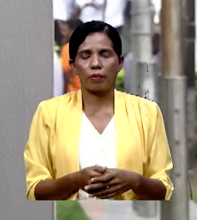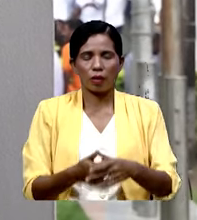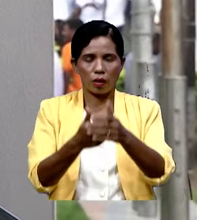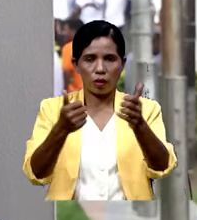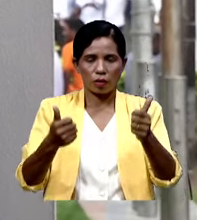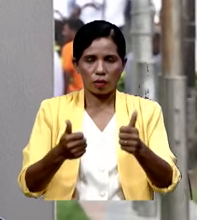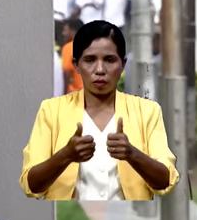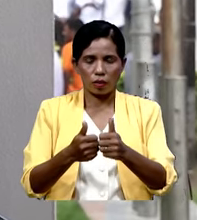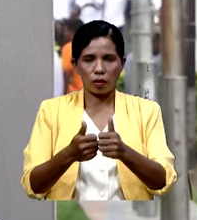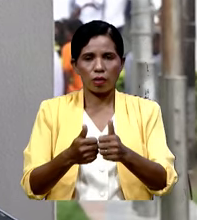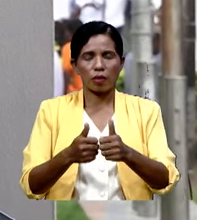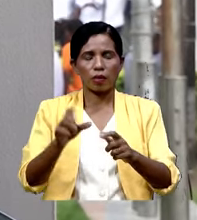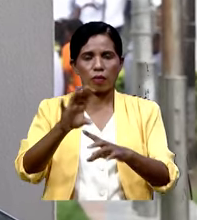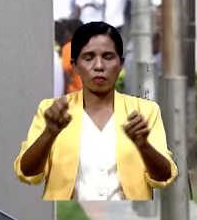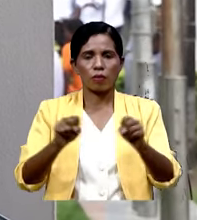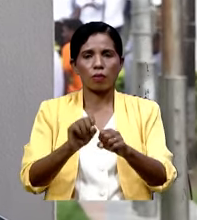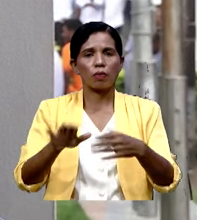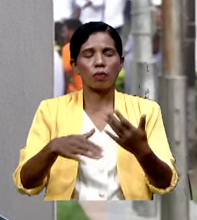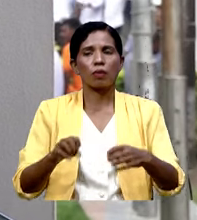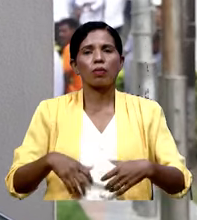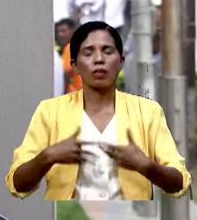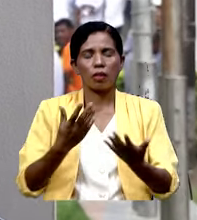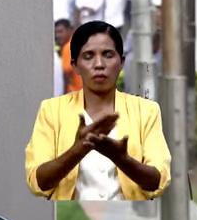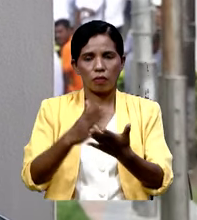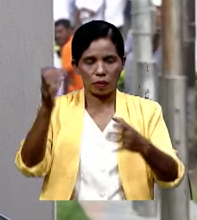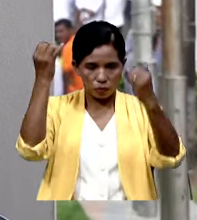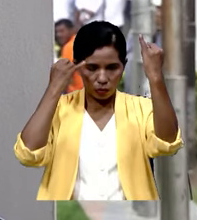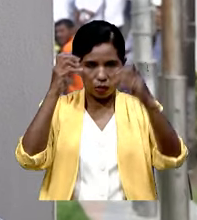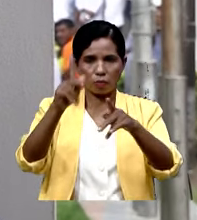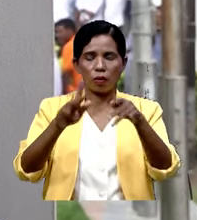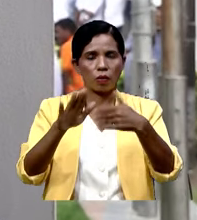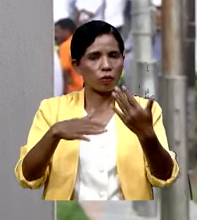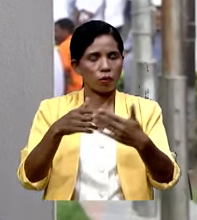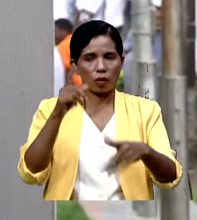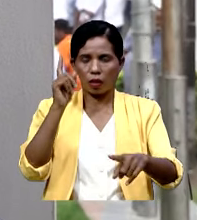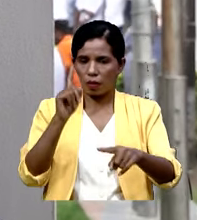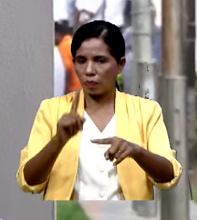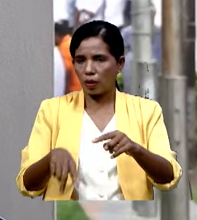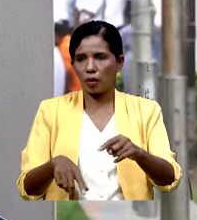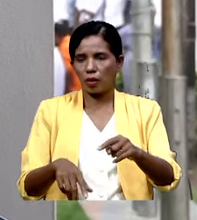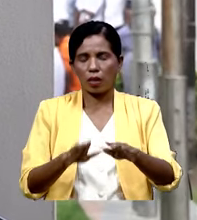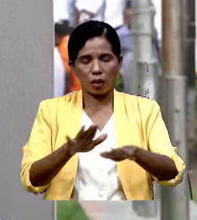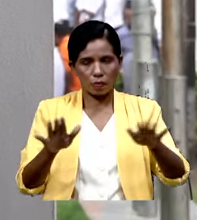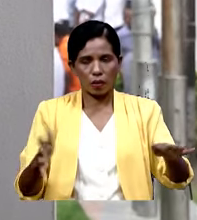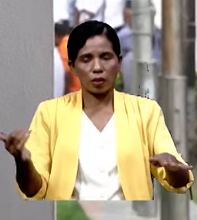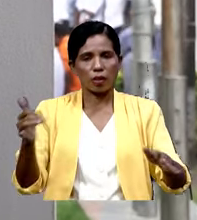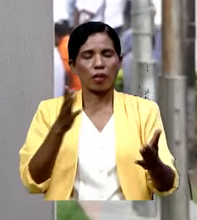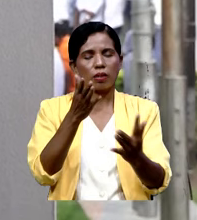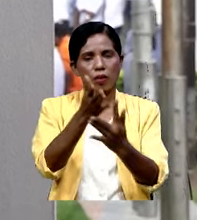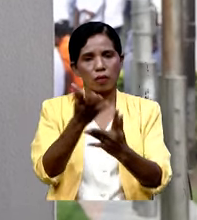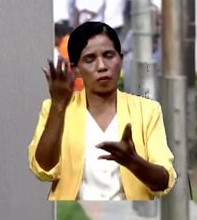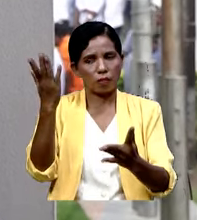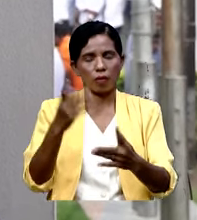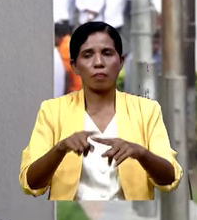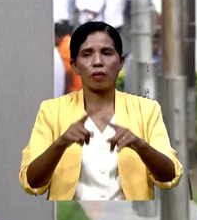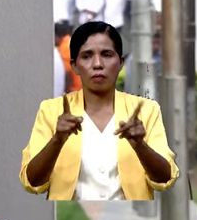autoridade local sir hotu, o insa ita vela socializa hodi nune em hotu tu labele labar ki kuan sir labela acesso geneva, mai